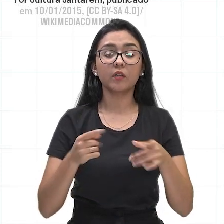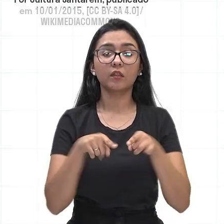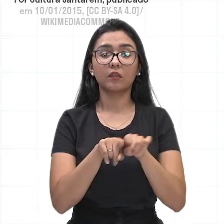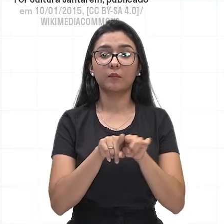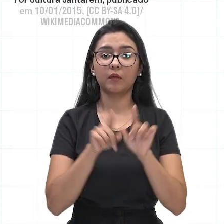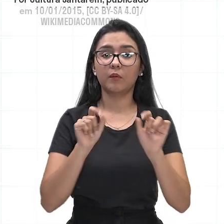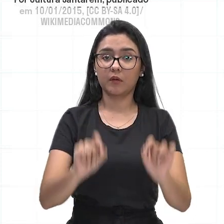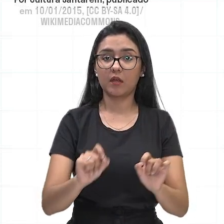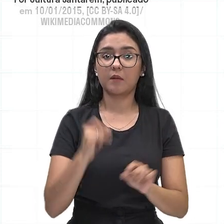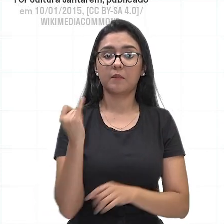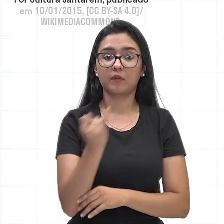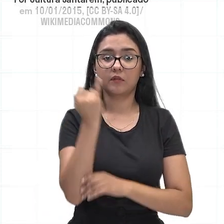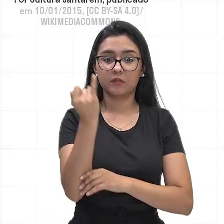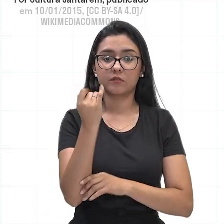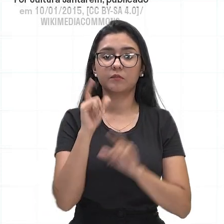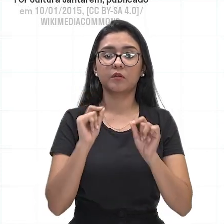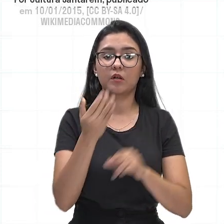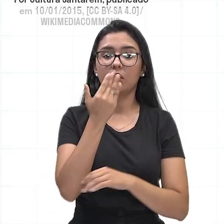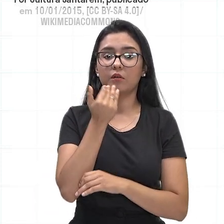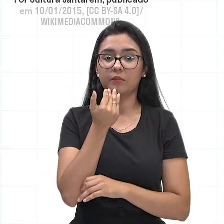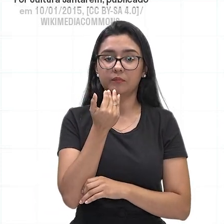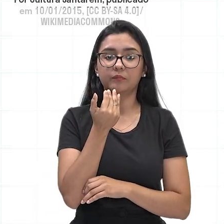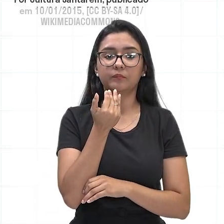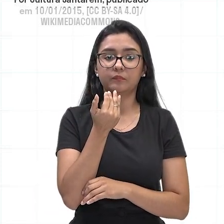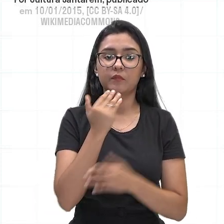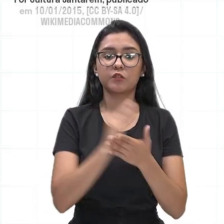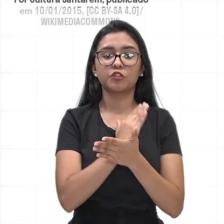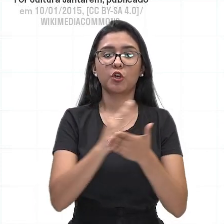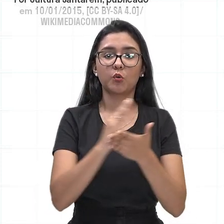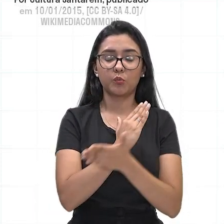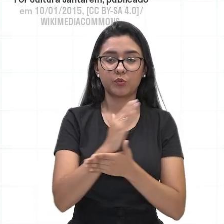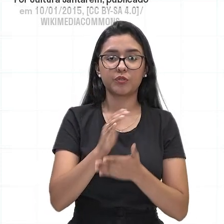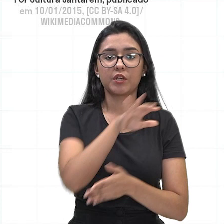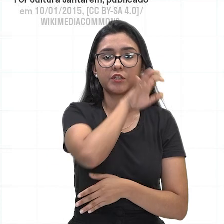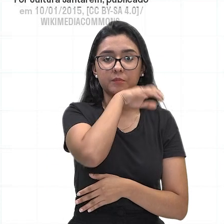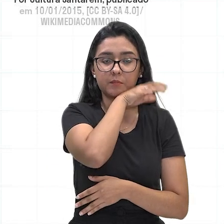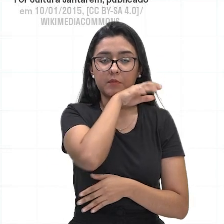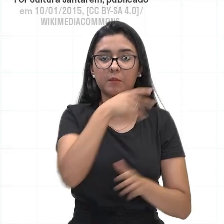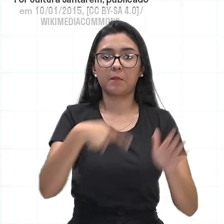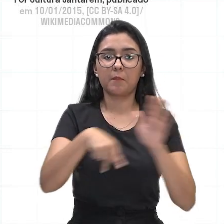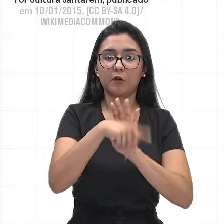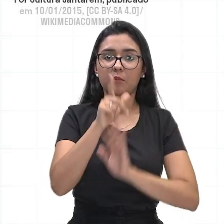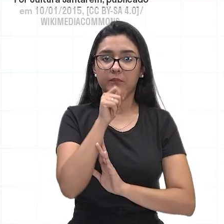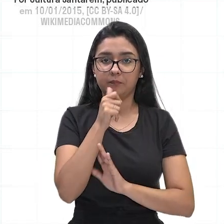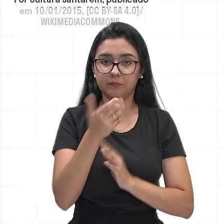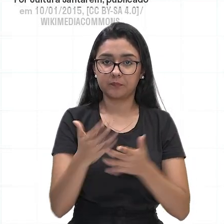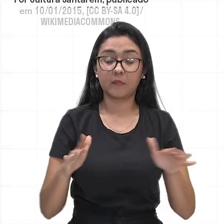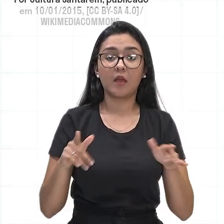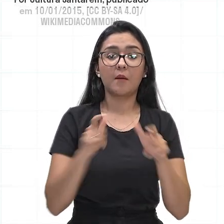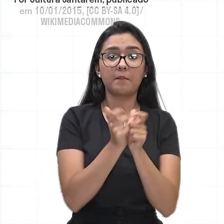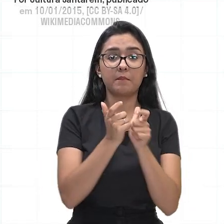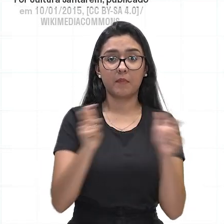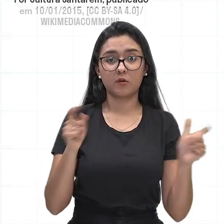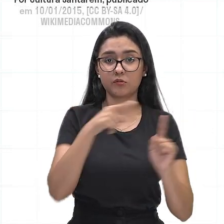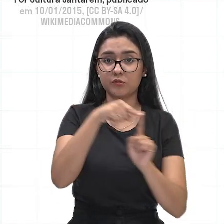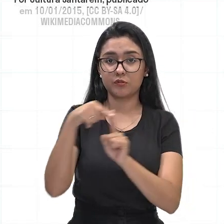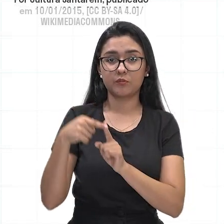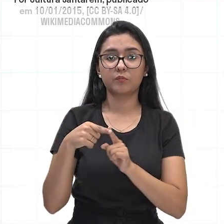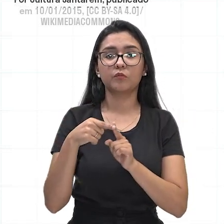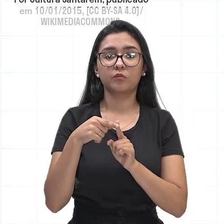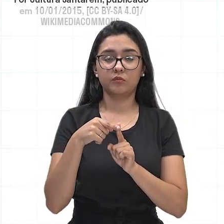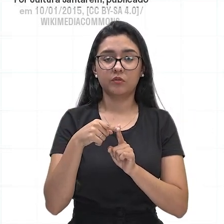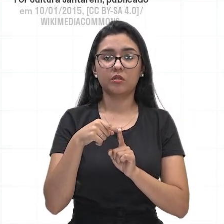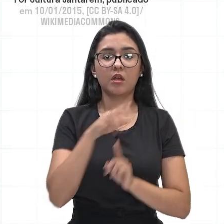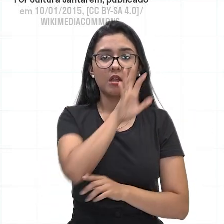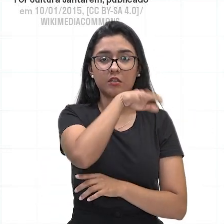certo? Ele também é muito importante para a alimentação de alguns seres, aquáticos. A grande maioria das espécies